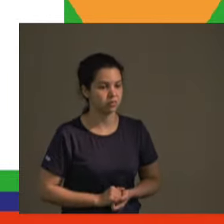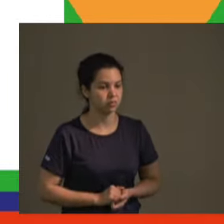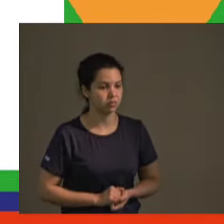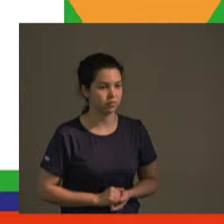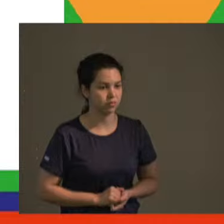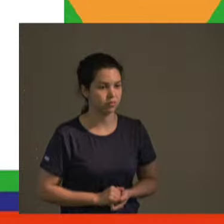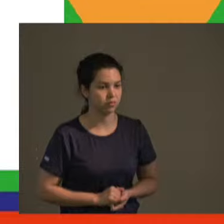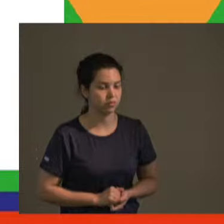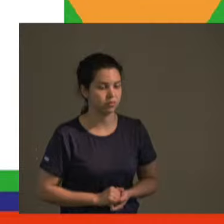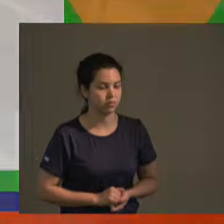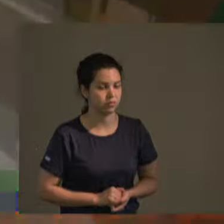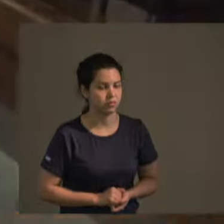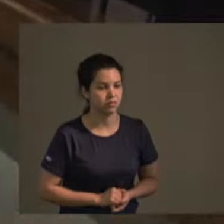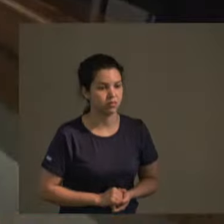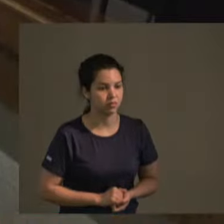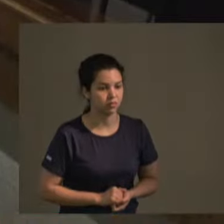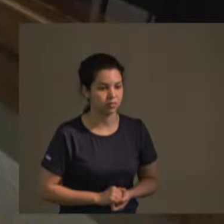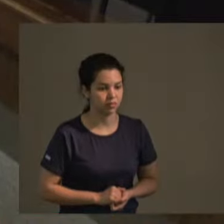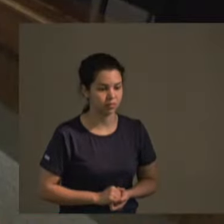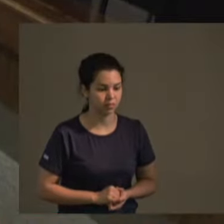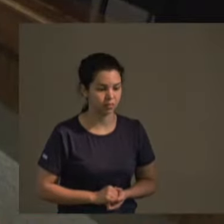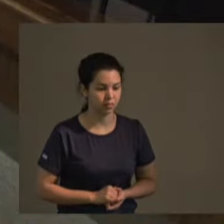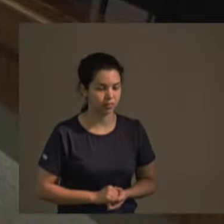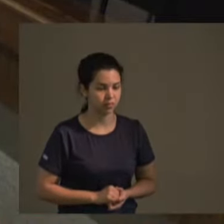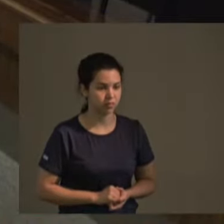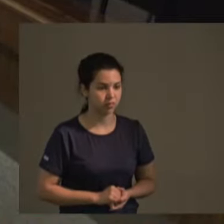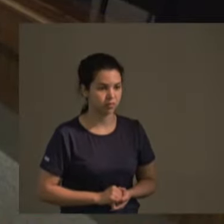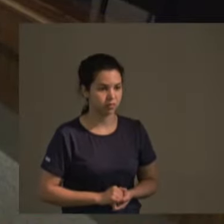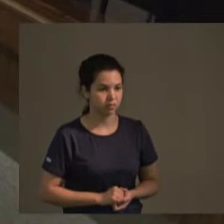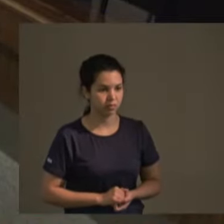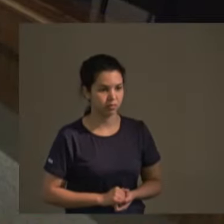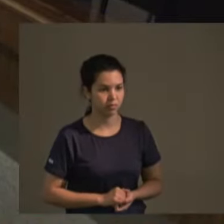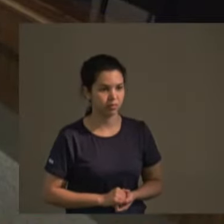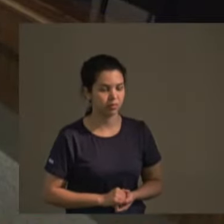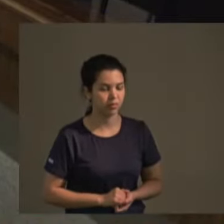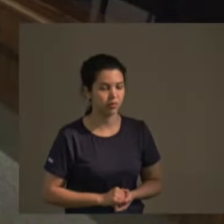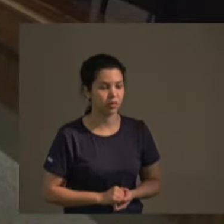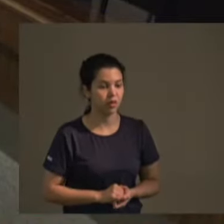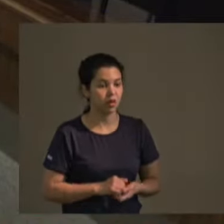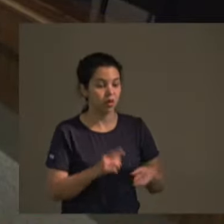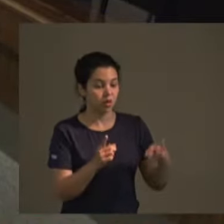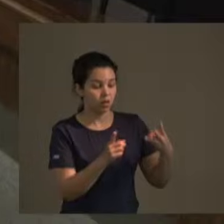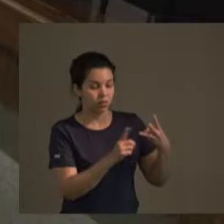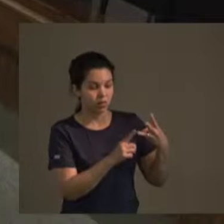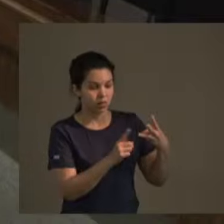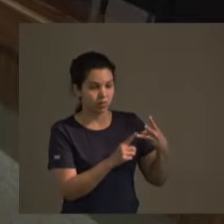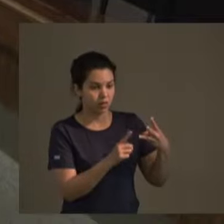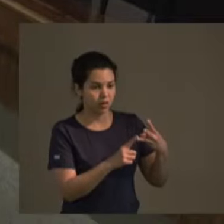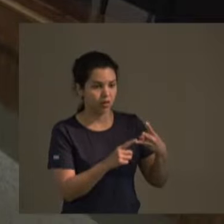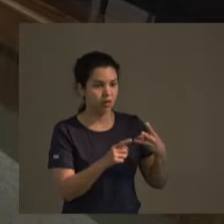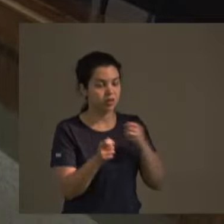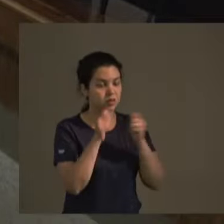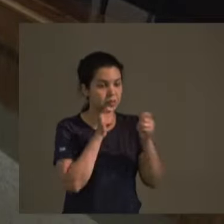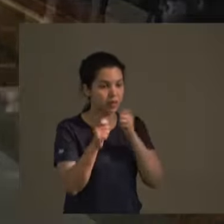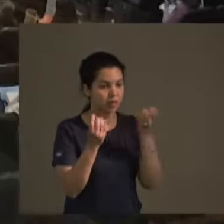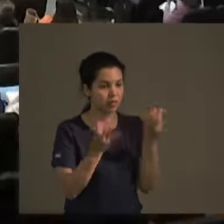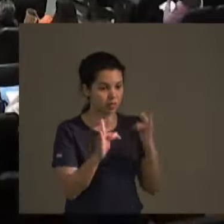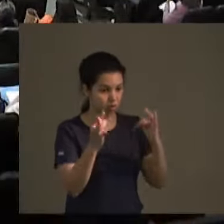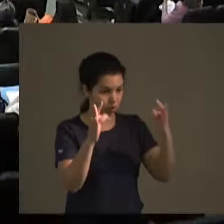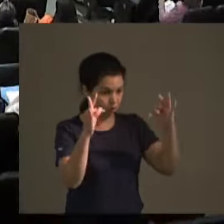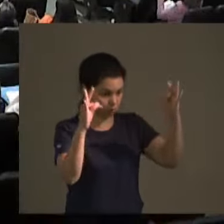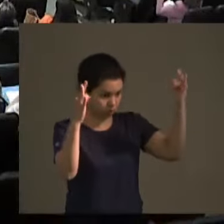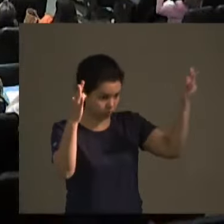Pode continuar para os outros trechos? Tá. Isso. O eixo 3, acessibilidade e tecnologia assistiva, por sua